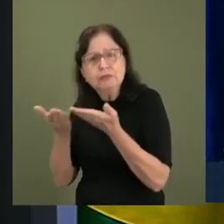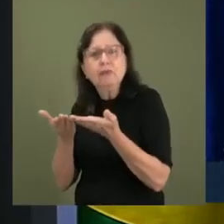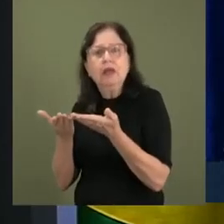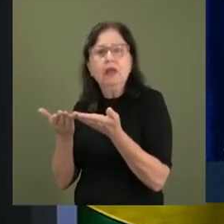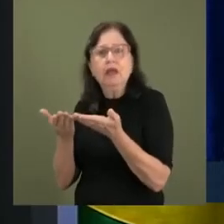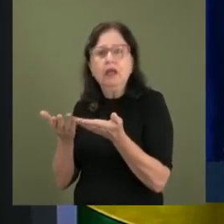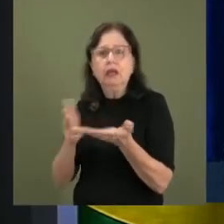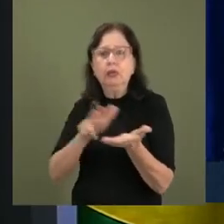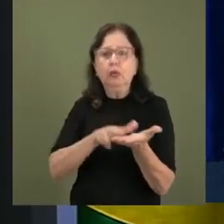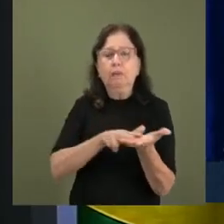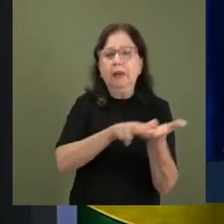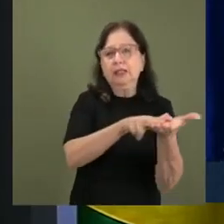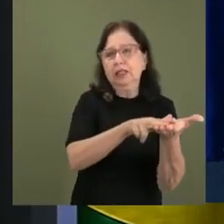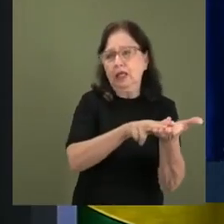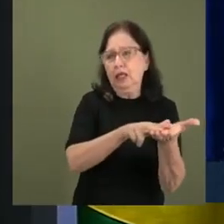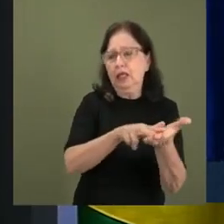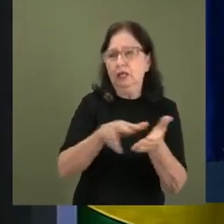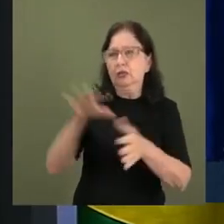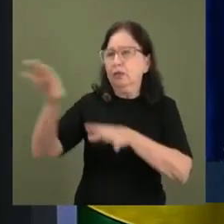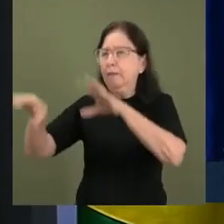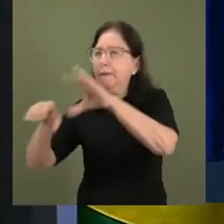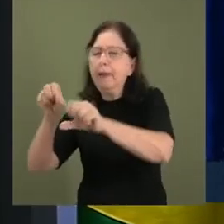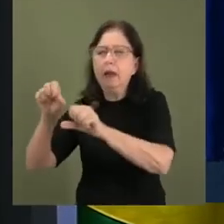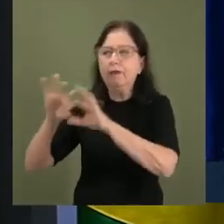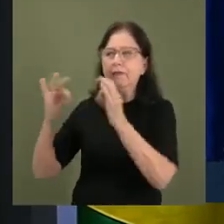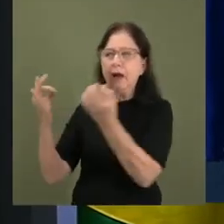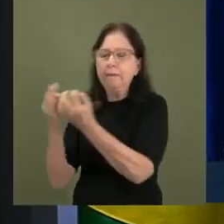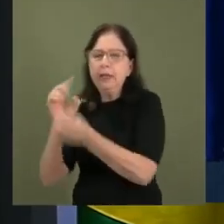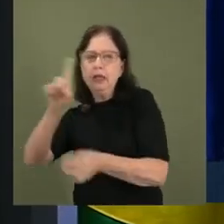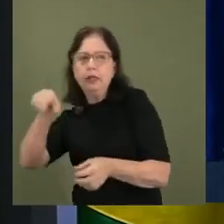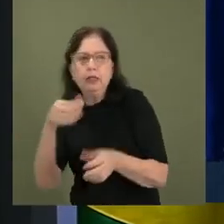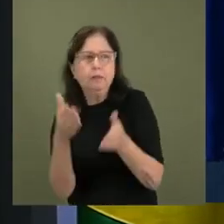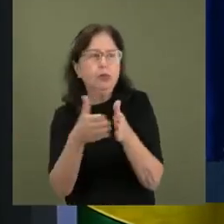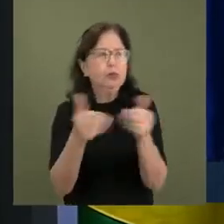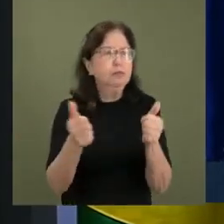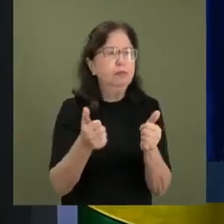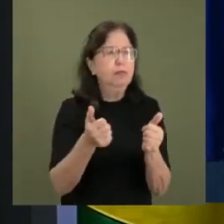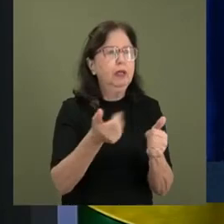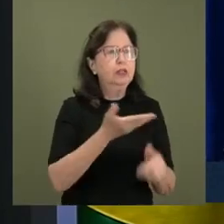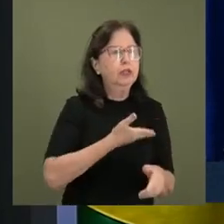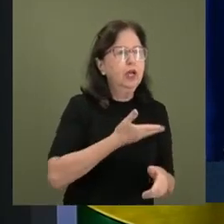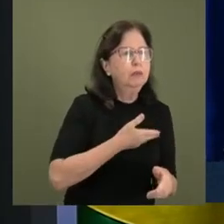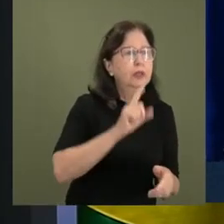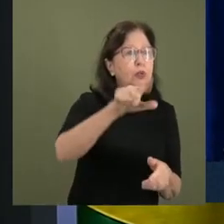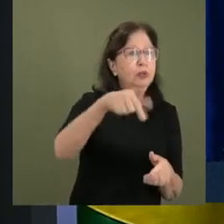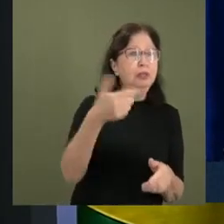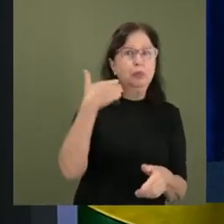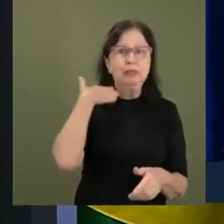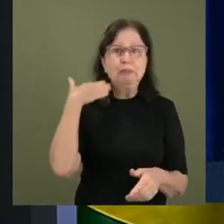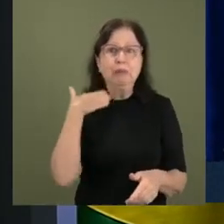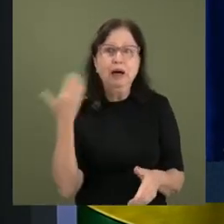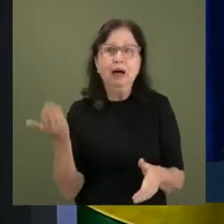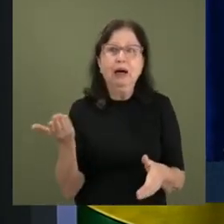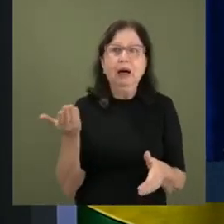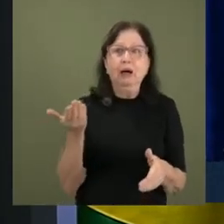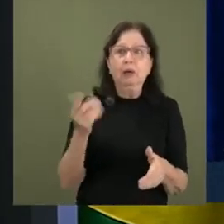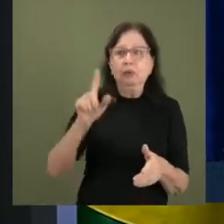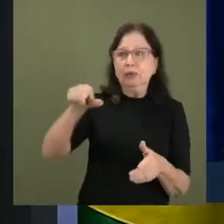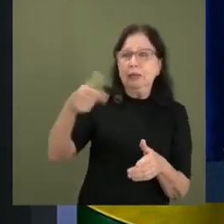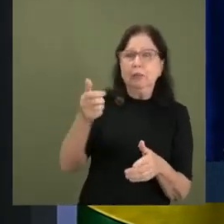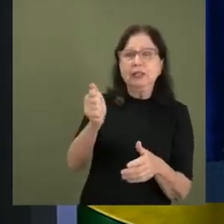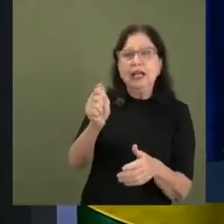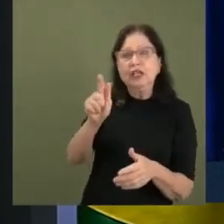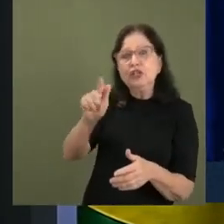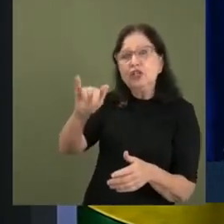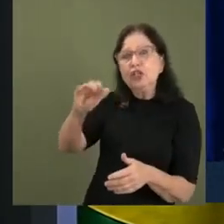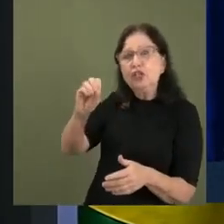Primeiro você exaure a família, depois os amigos, depois as financeiras, depois o banco, e, pelo final, você começa a recorrer aos agiotas.